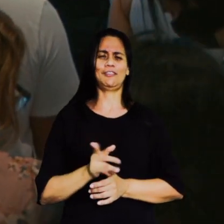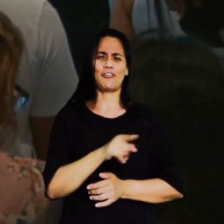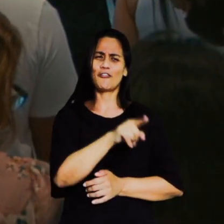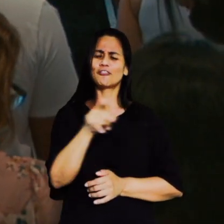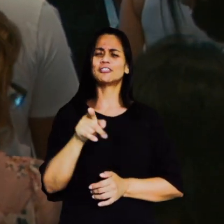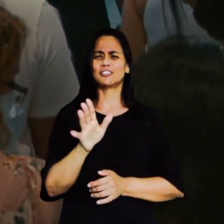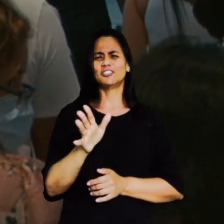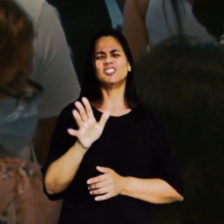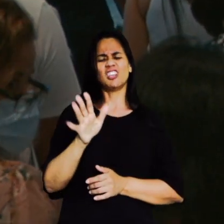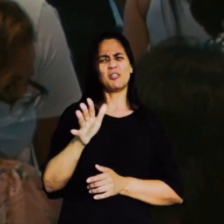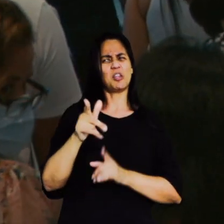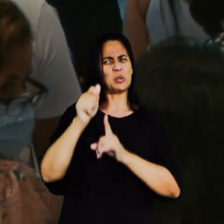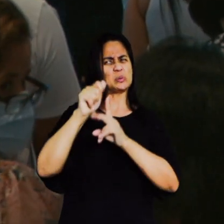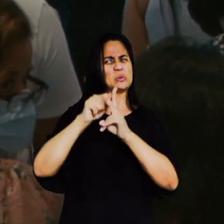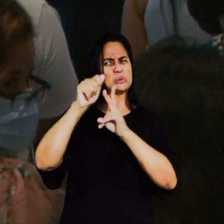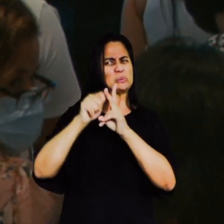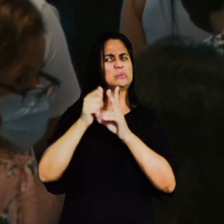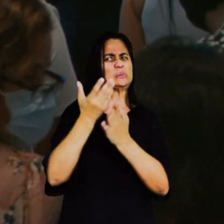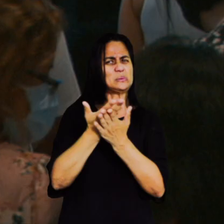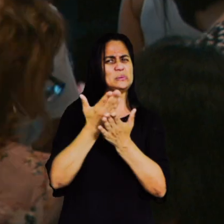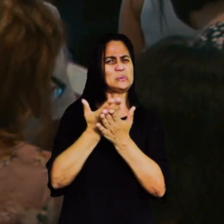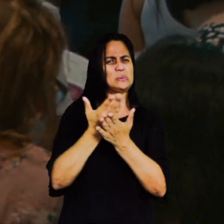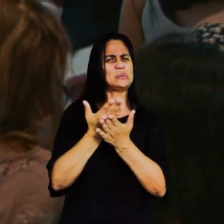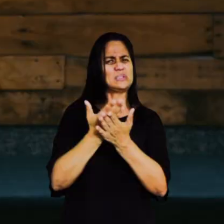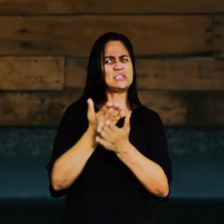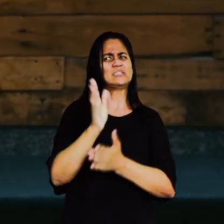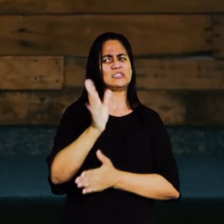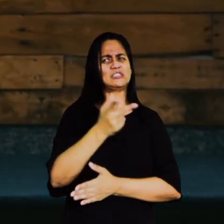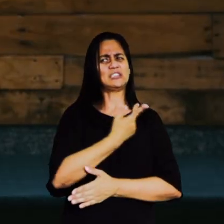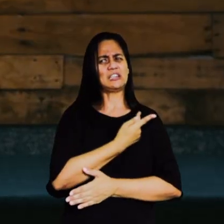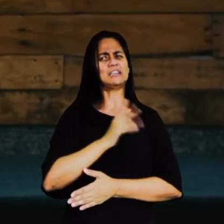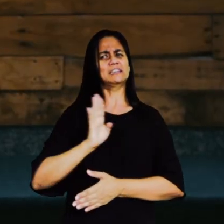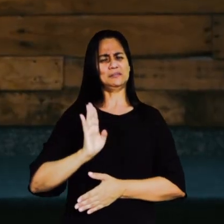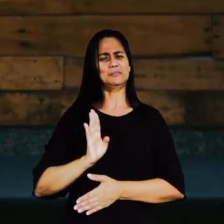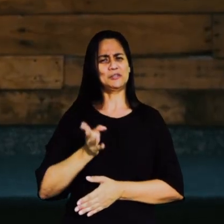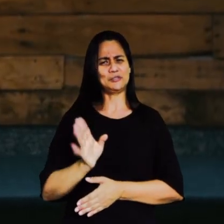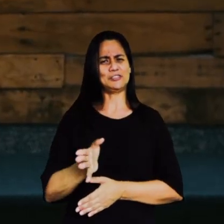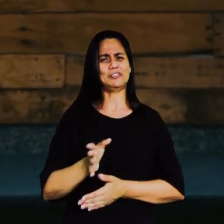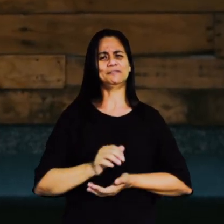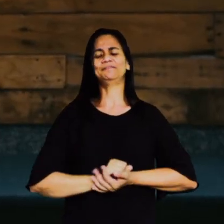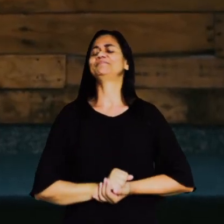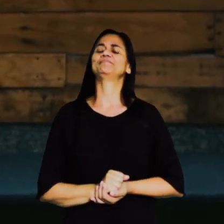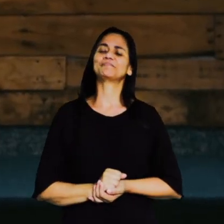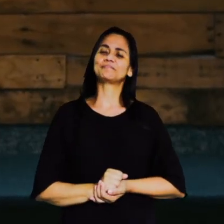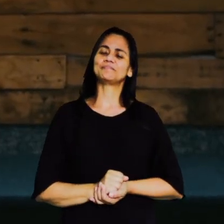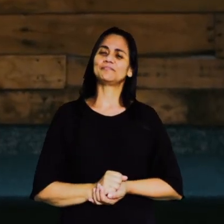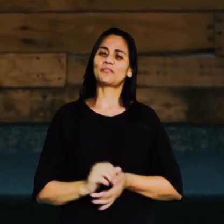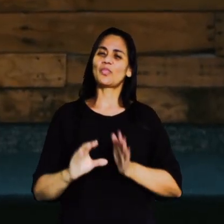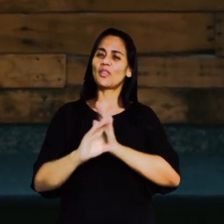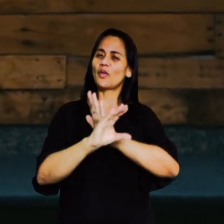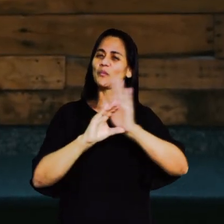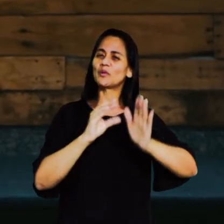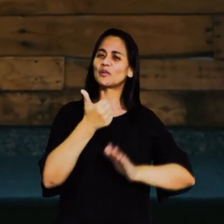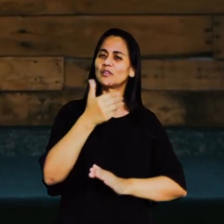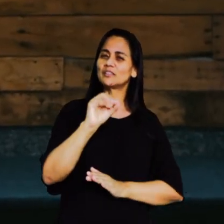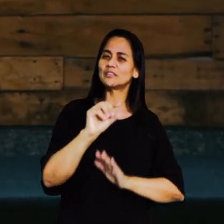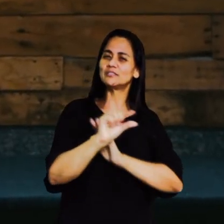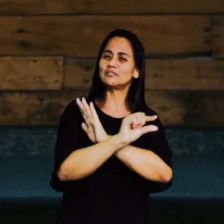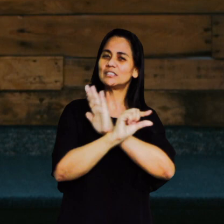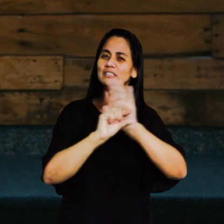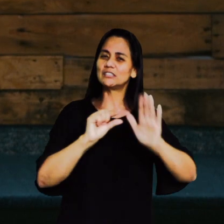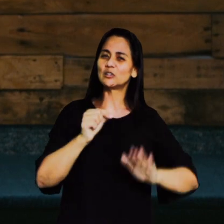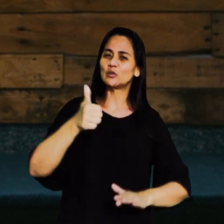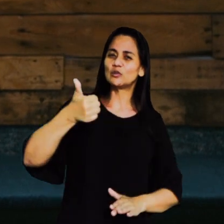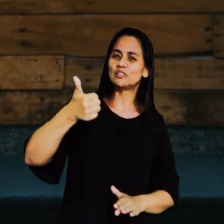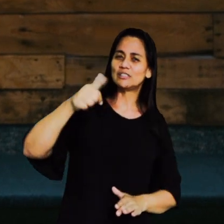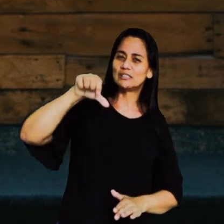Já deve ter uns 2 meses que nós estamos agarrados nesse livro. Hebreus capítulo 10, versículo 19.